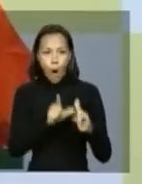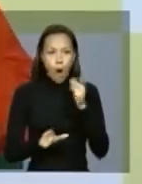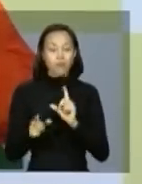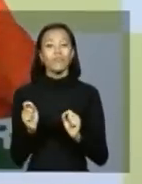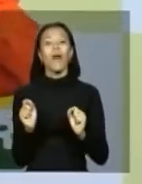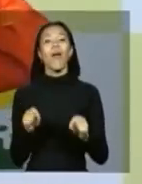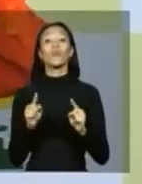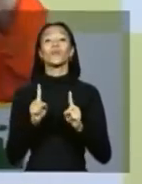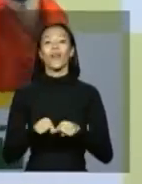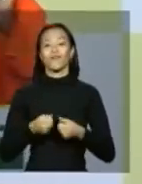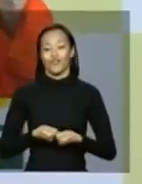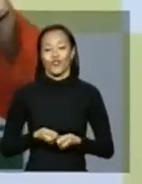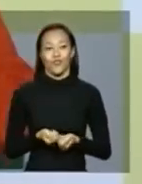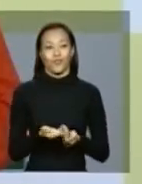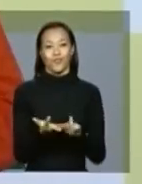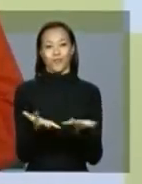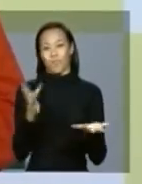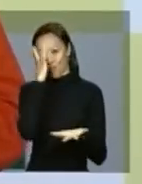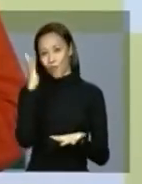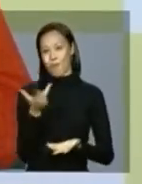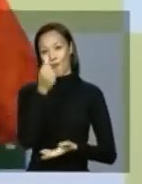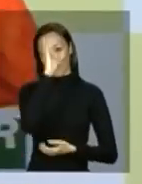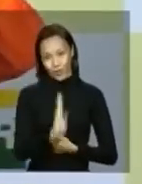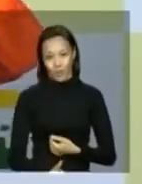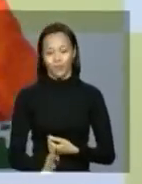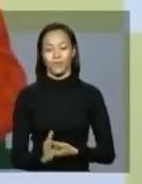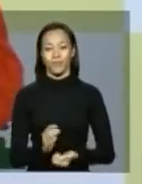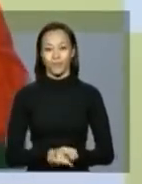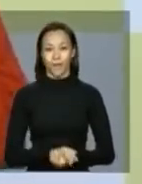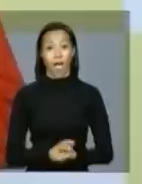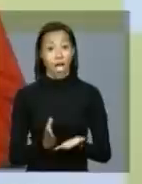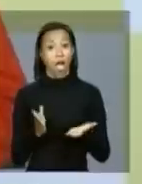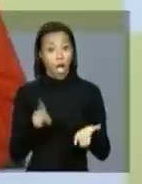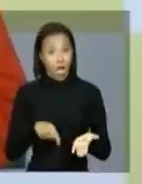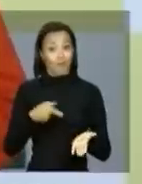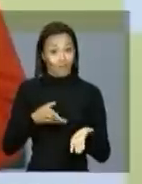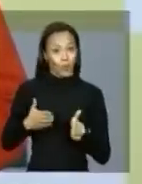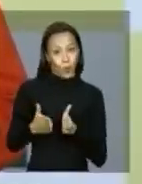desenvolvimento sejam distribuídos pelo povo brasileiro.